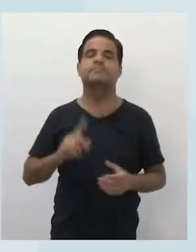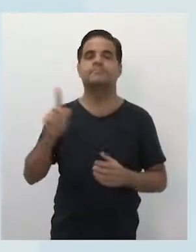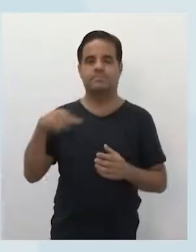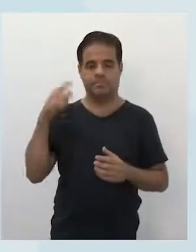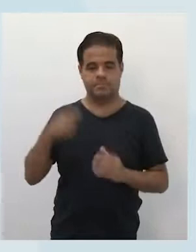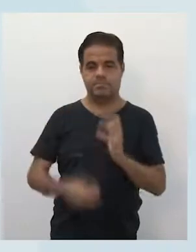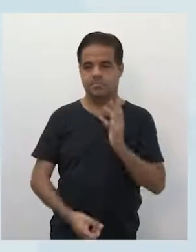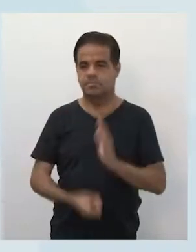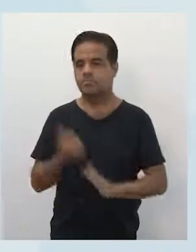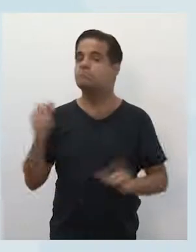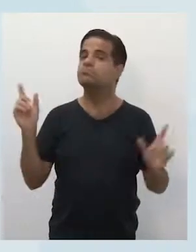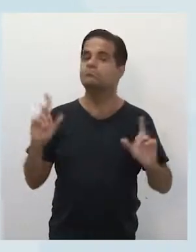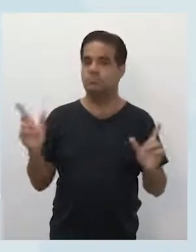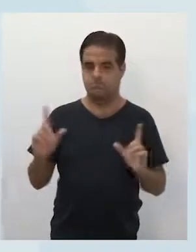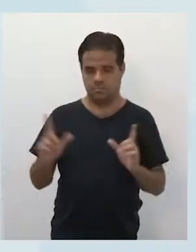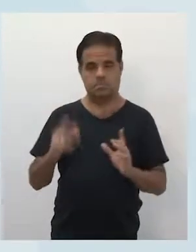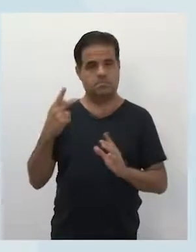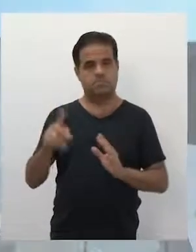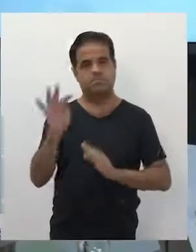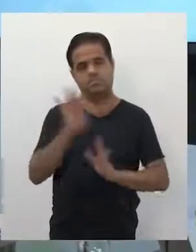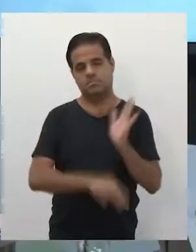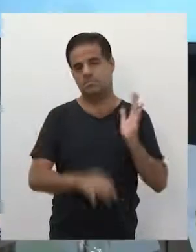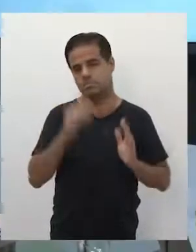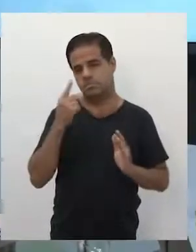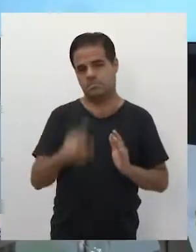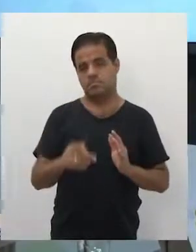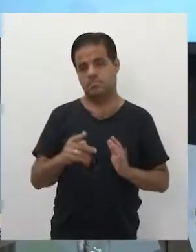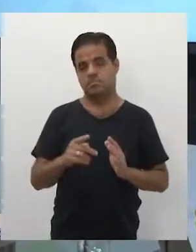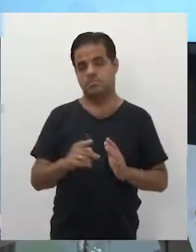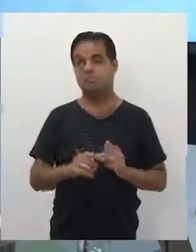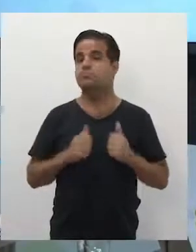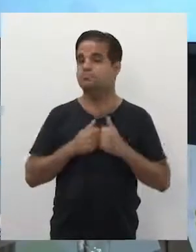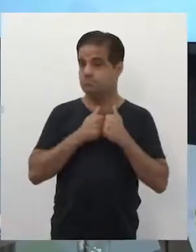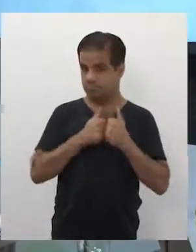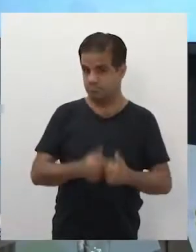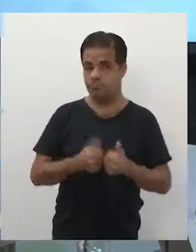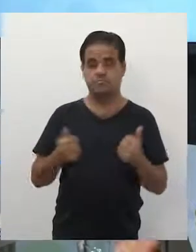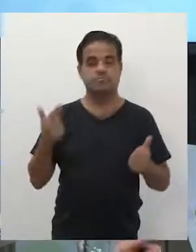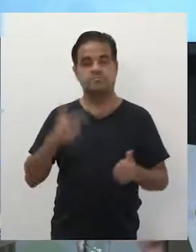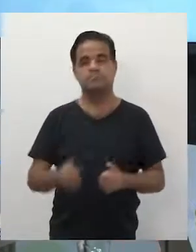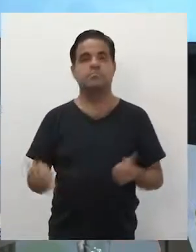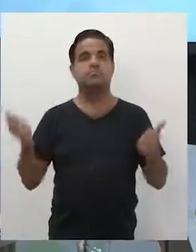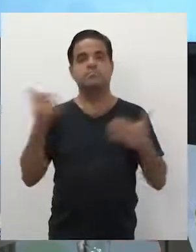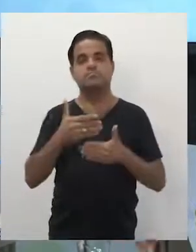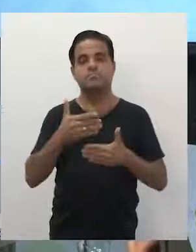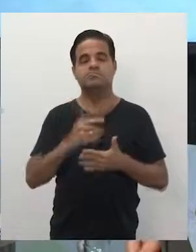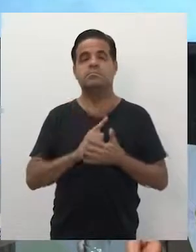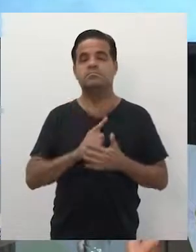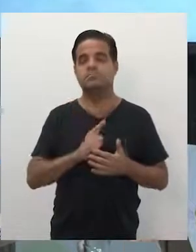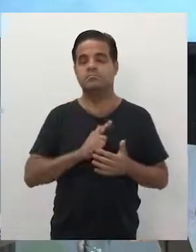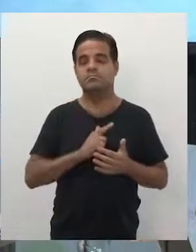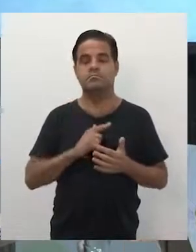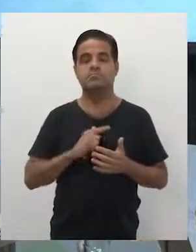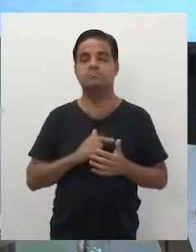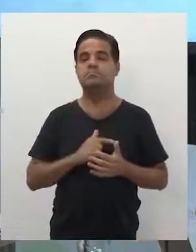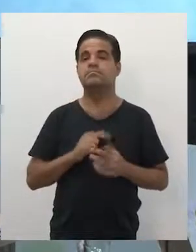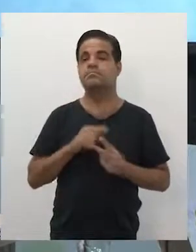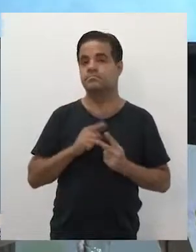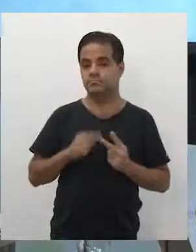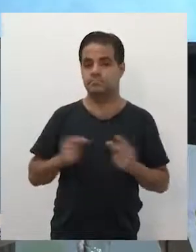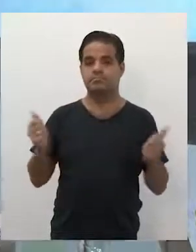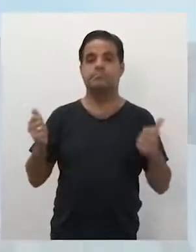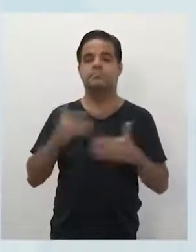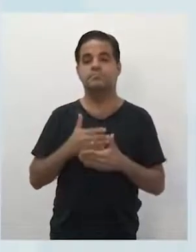vocês vão elaborar o texto de vocês. Seguindo aí, o próximo slide, Dani, por favor. A gente tem aí 2 slides,